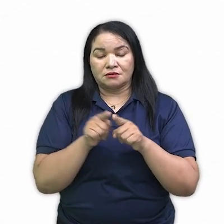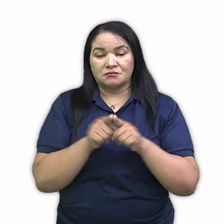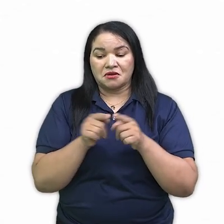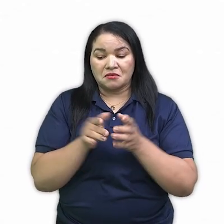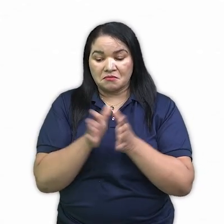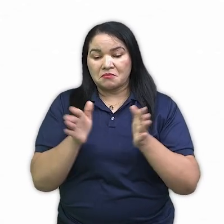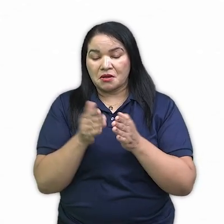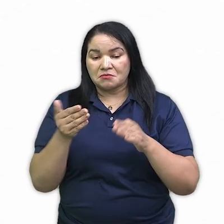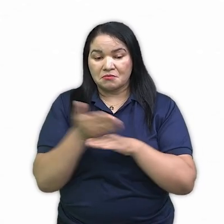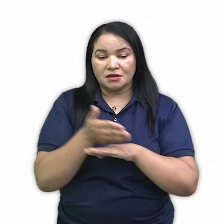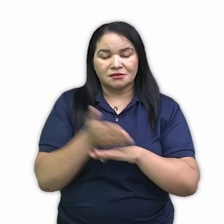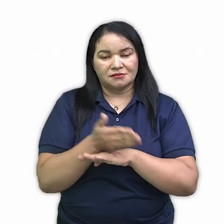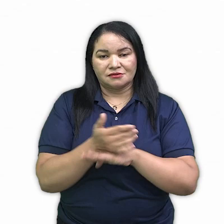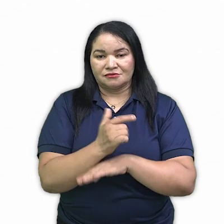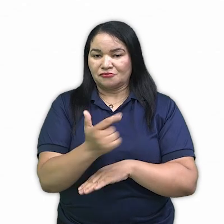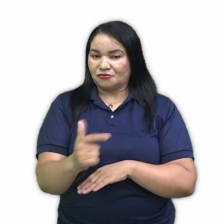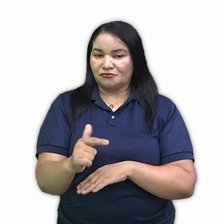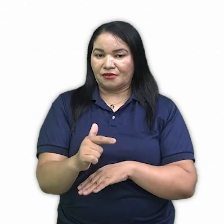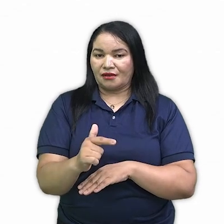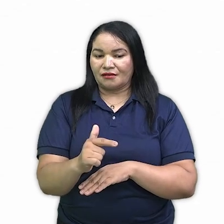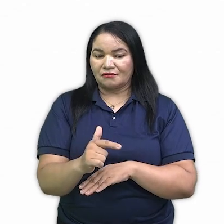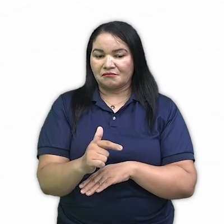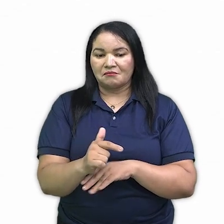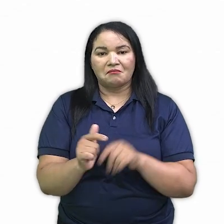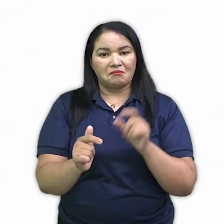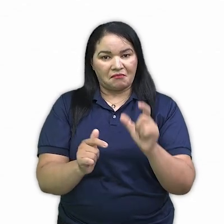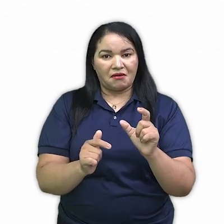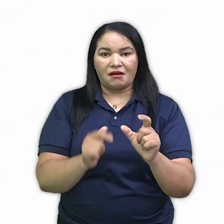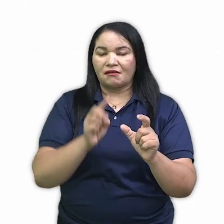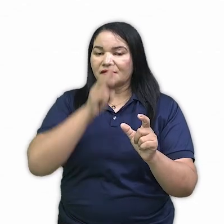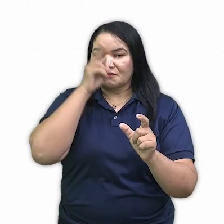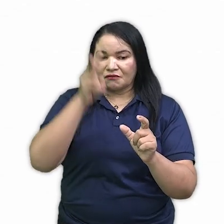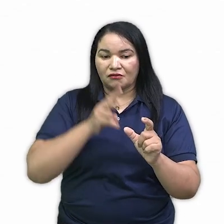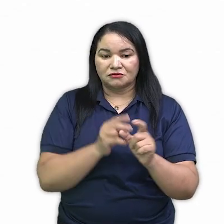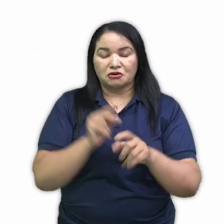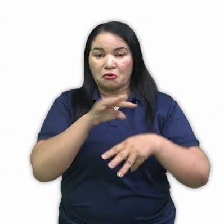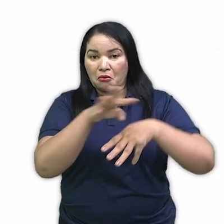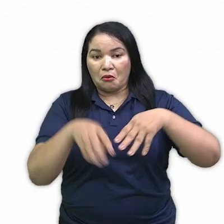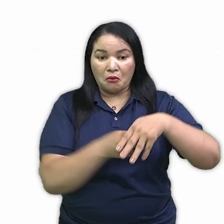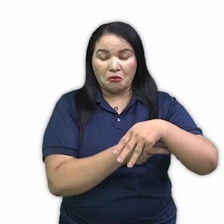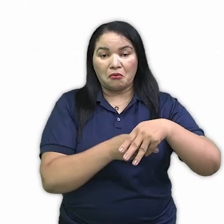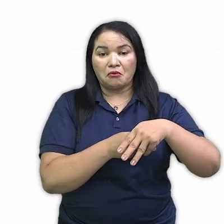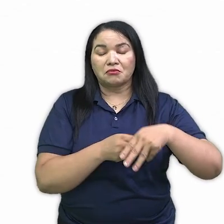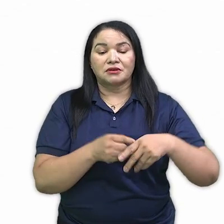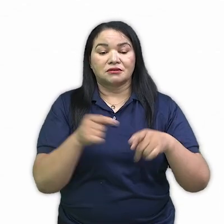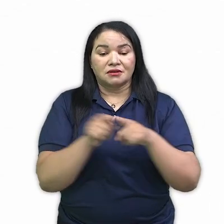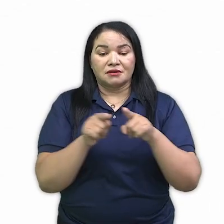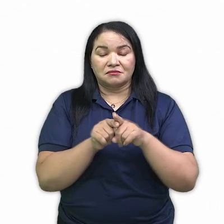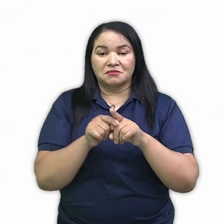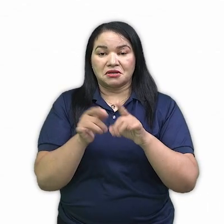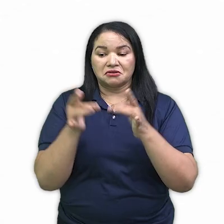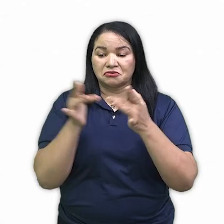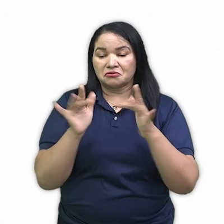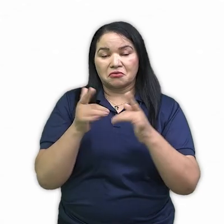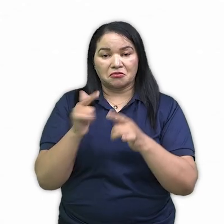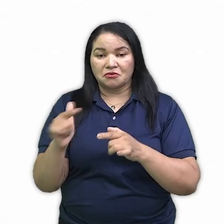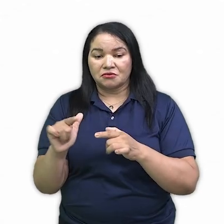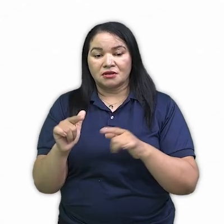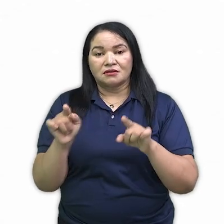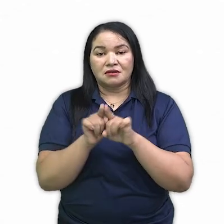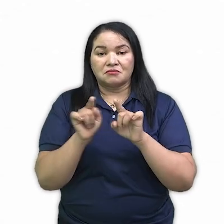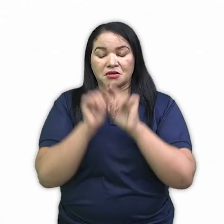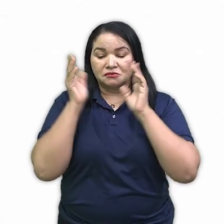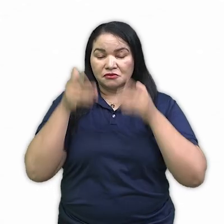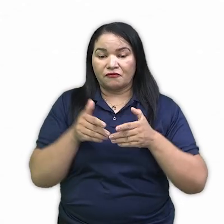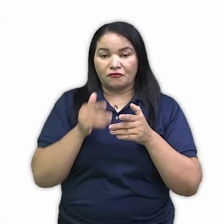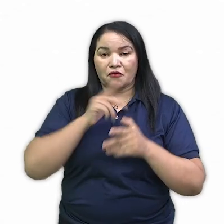à participação. Olha só que interessante, são palavras fortes aí, né? Corrupta, violenta, desconectada,